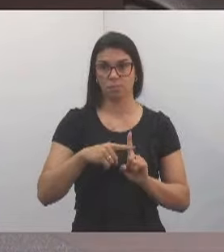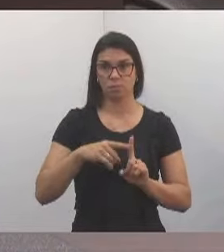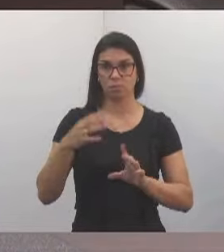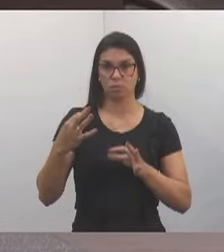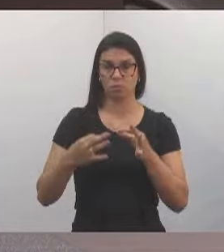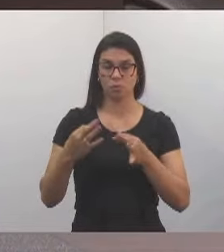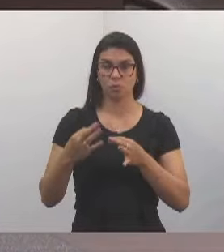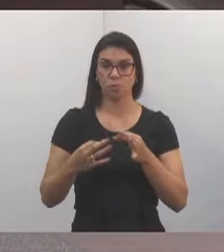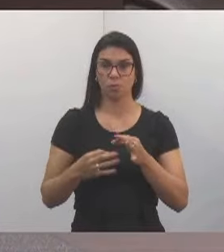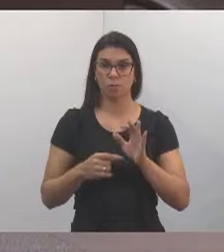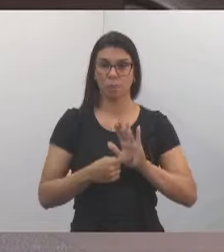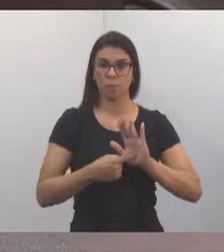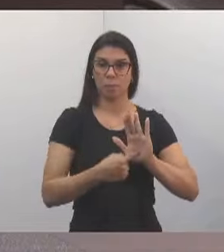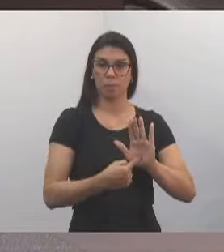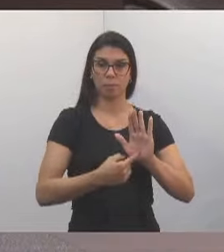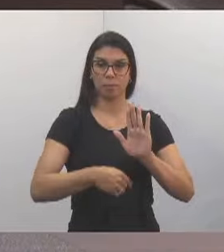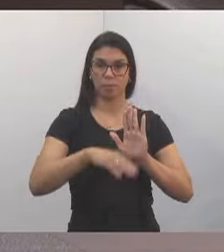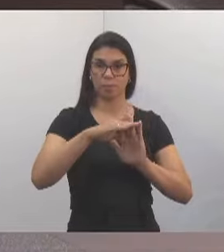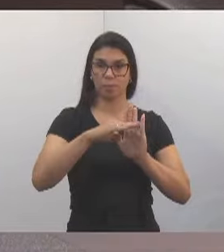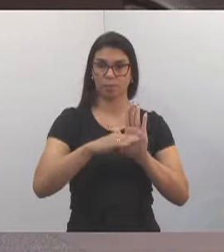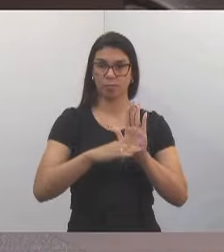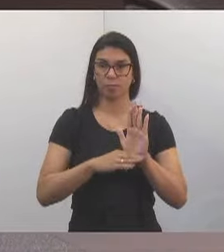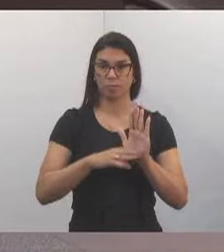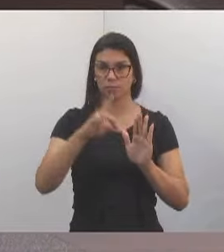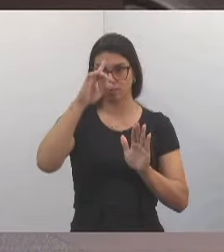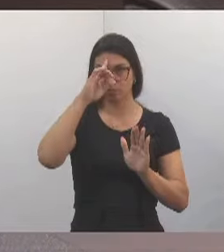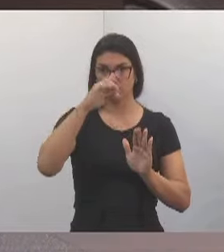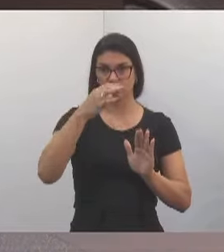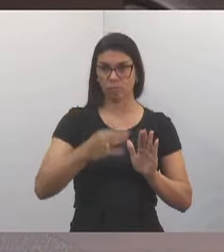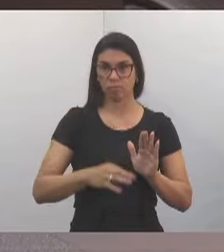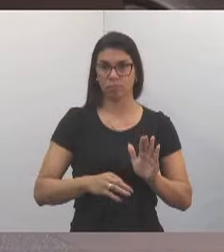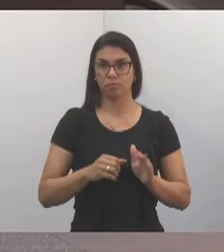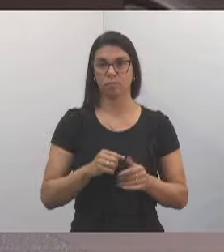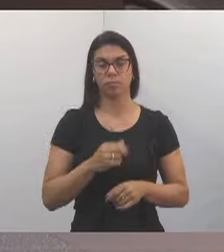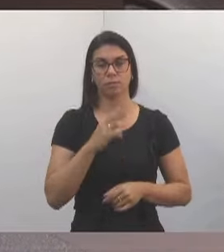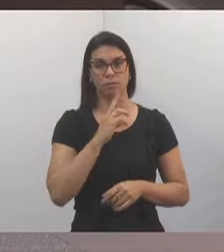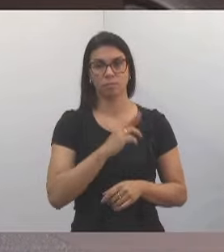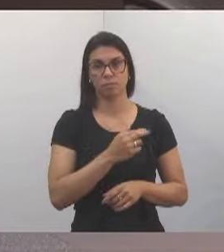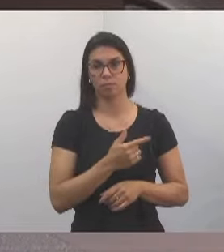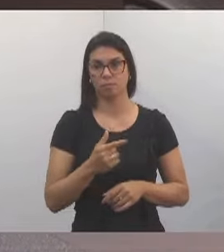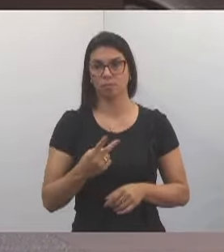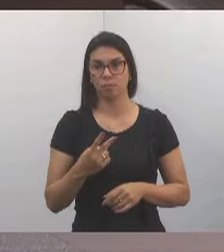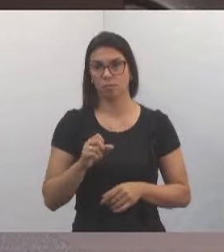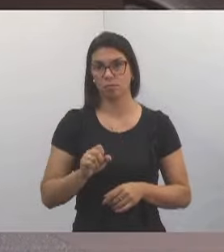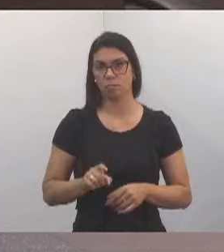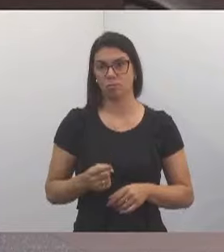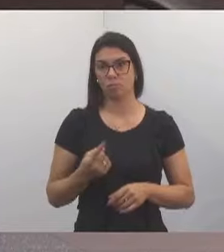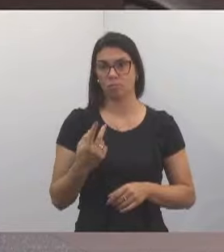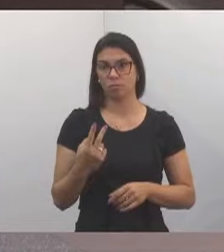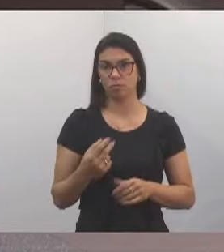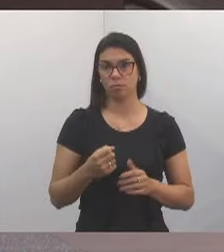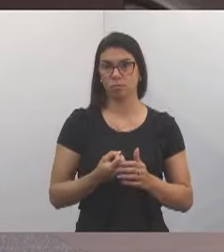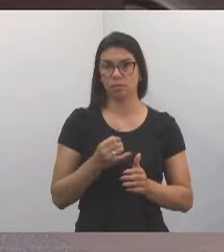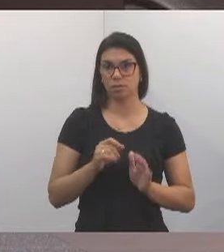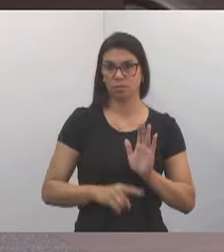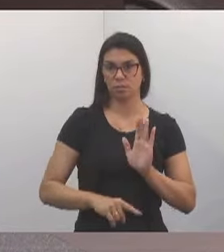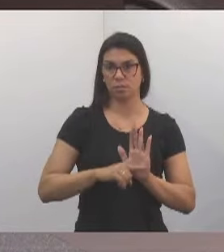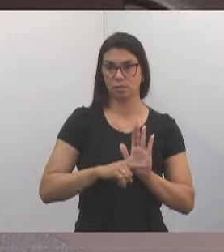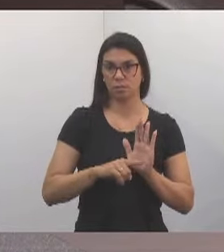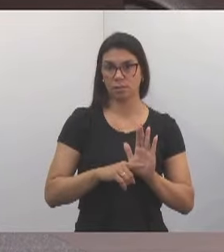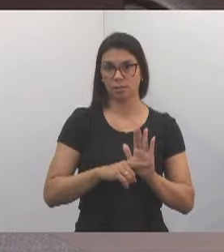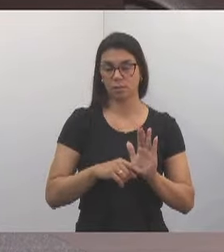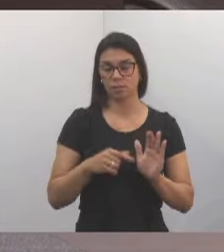justificar apresentando o cronograma e data da execução, resposta, prejudicado. 2.2, se negativo, há outra alternativa